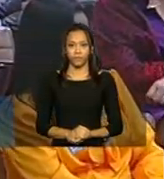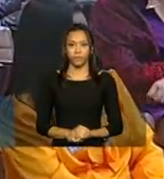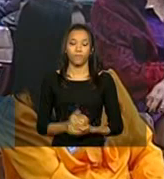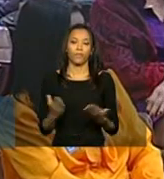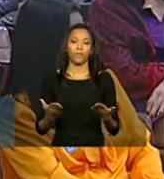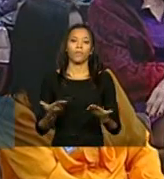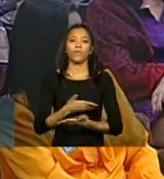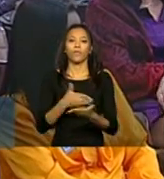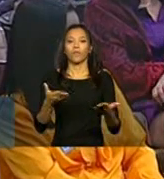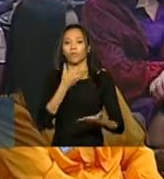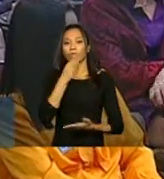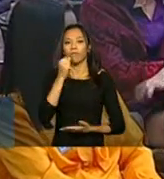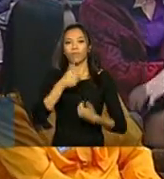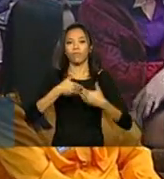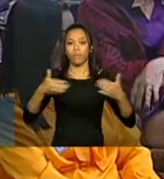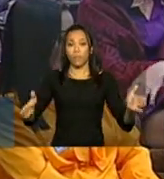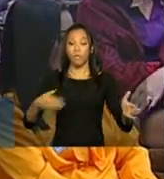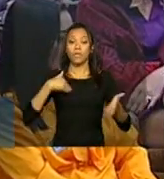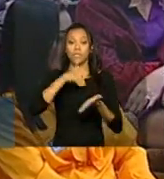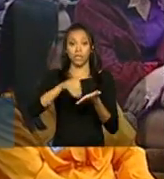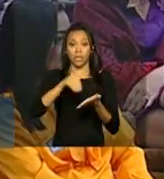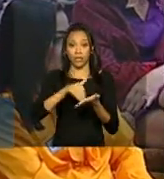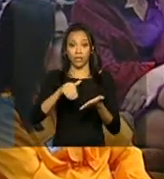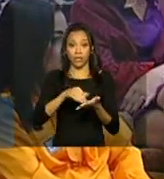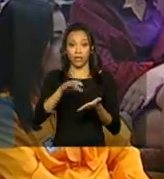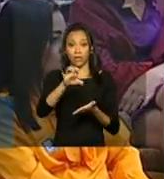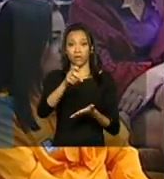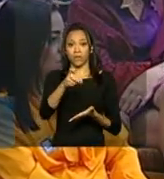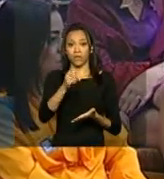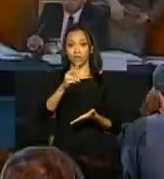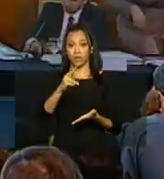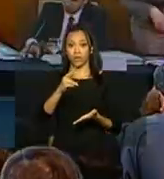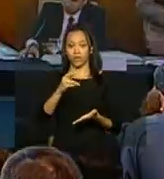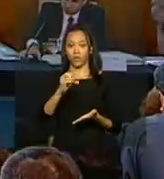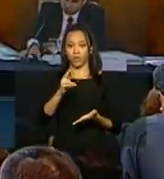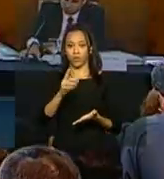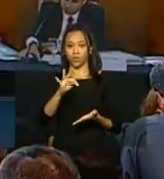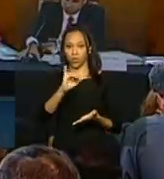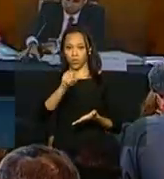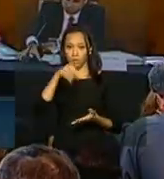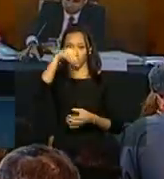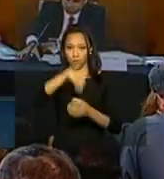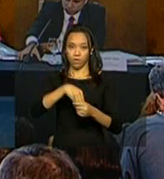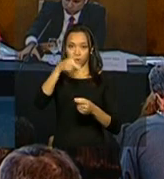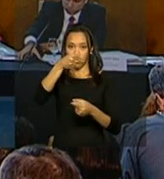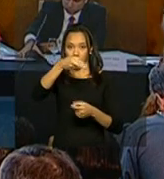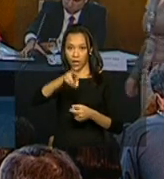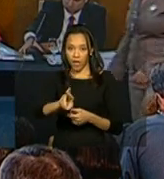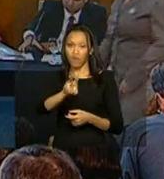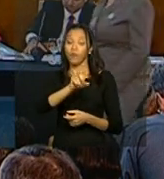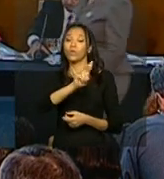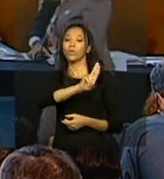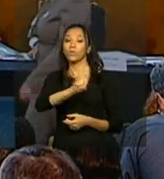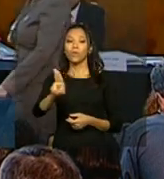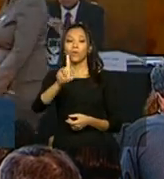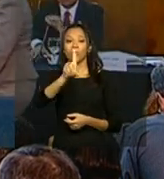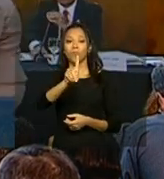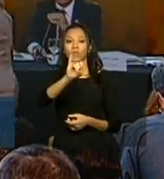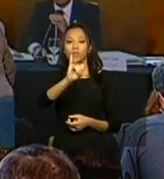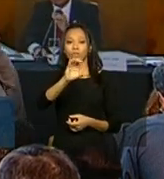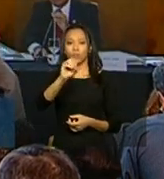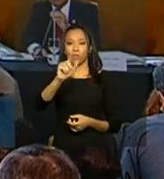Senhoras e senhores, ouviremos as palavras do senhor secretário executivo da secretaria geral da presidência da República, Diogo de Santana.